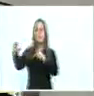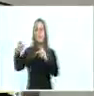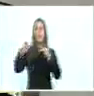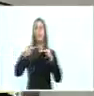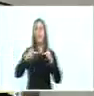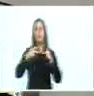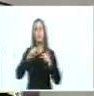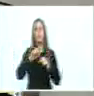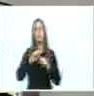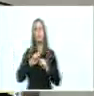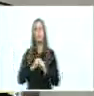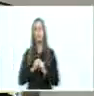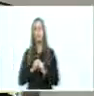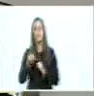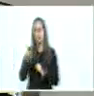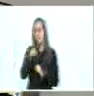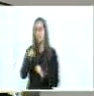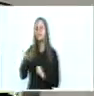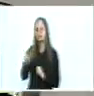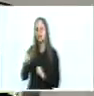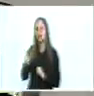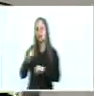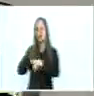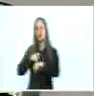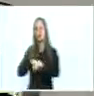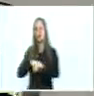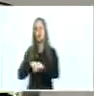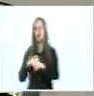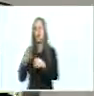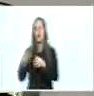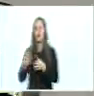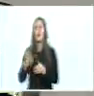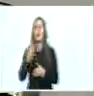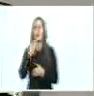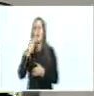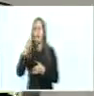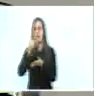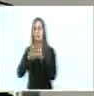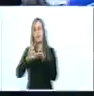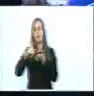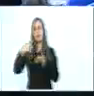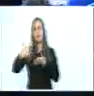Senhor presidente, no momento é só, peço minha reinscrição, retorno a essa tribuna. Obrigado.